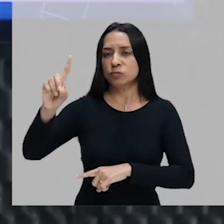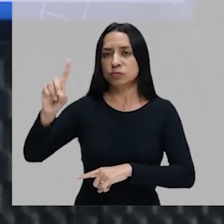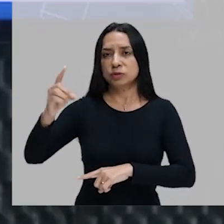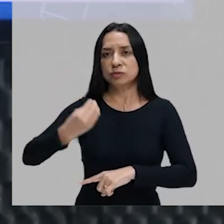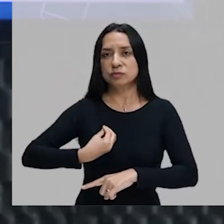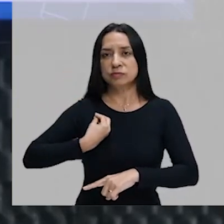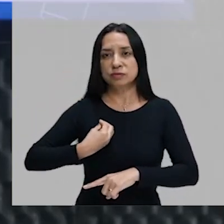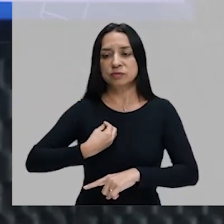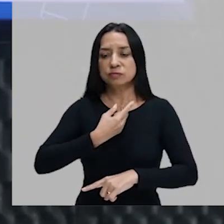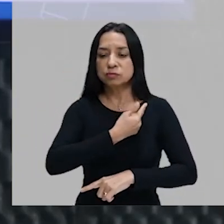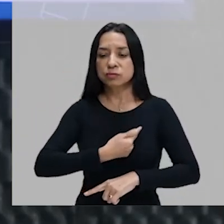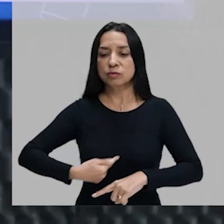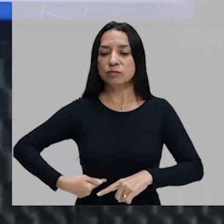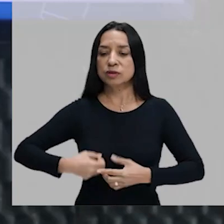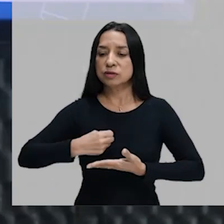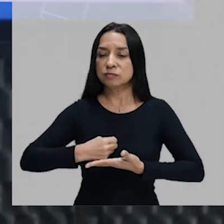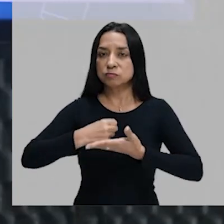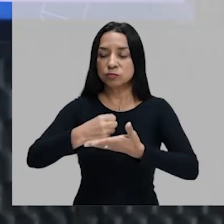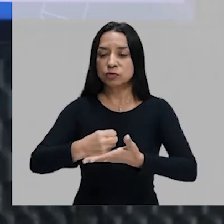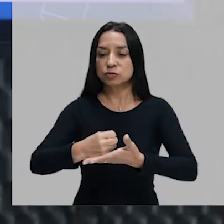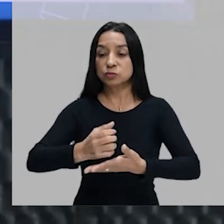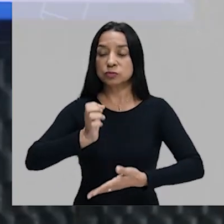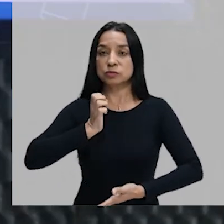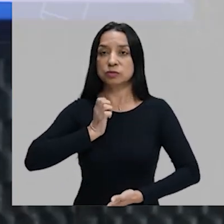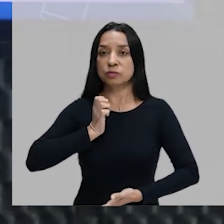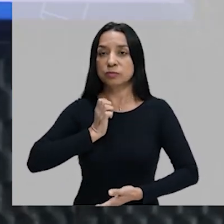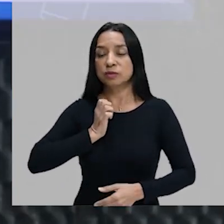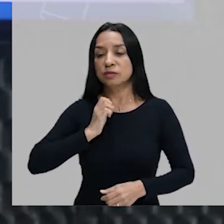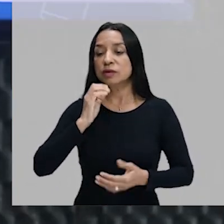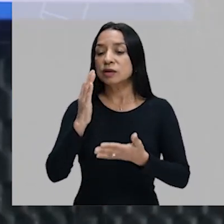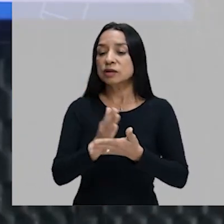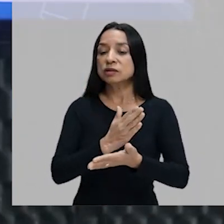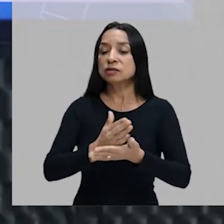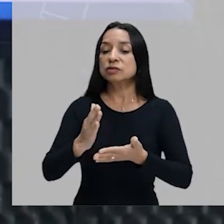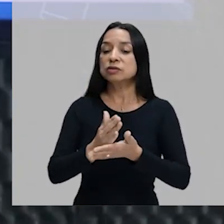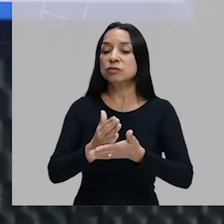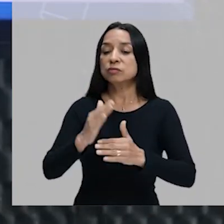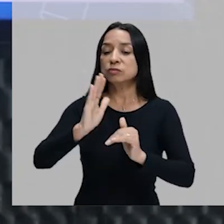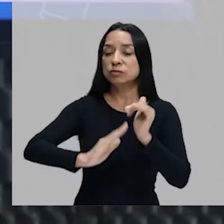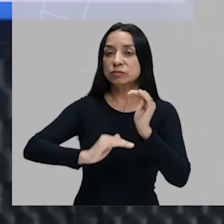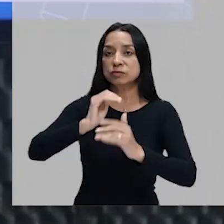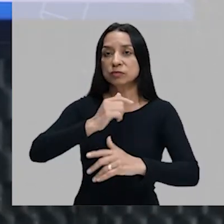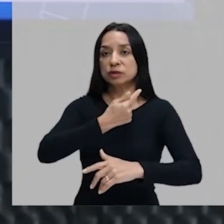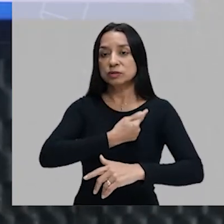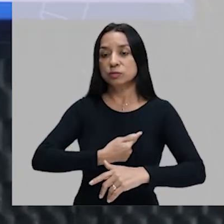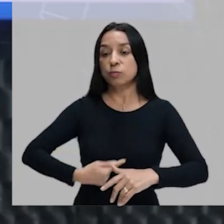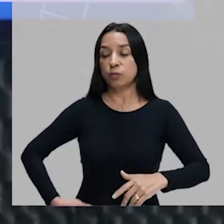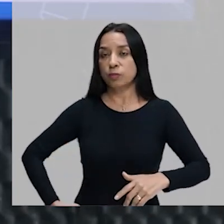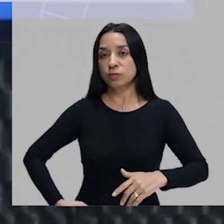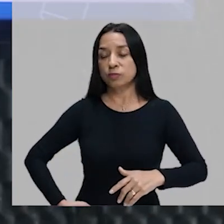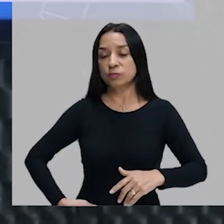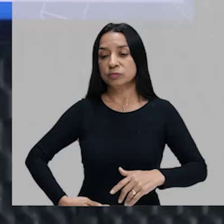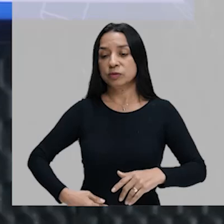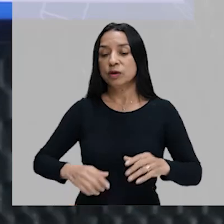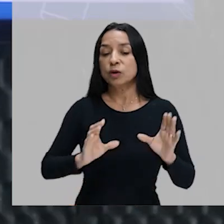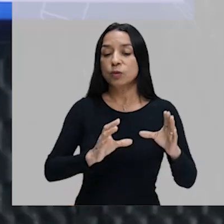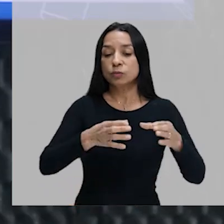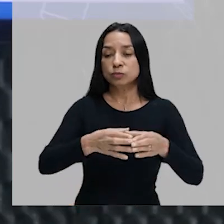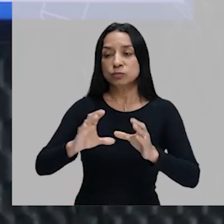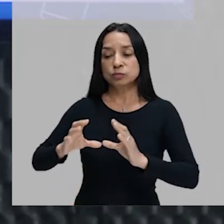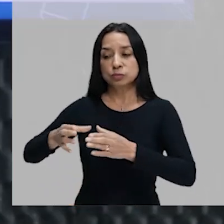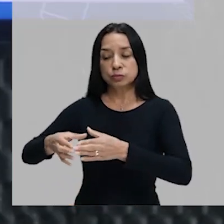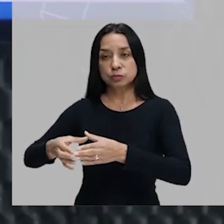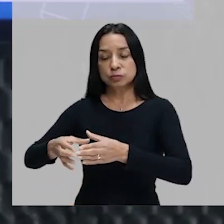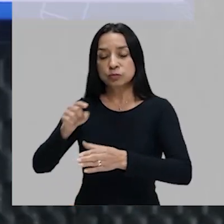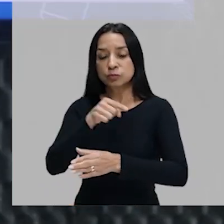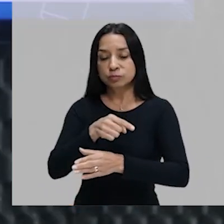com auxílio da nobreza, e de alguns funcionários públicos. Setores da nobreza e funcionários